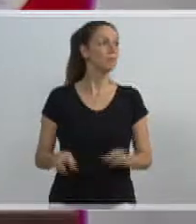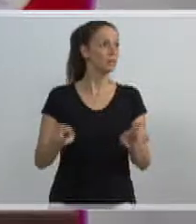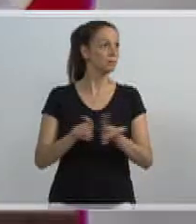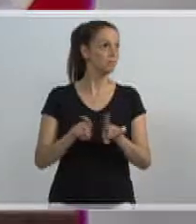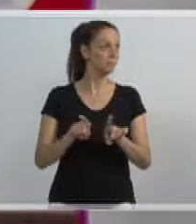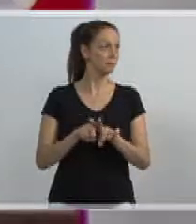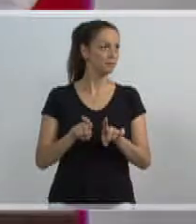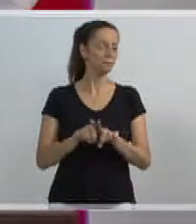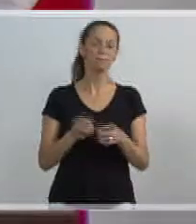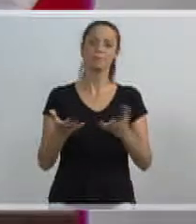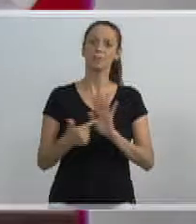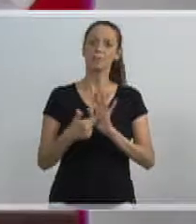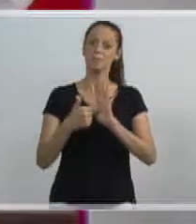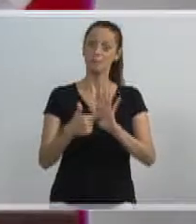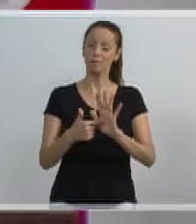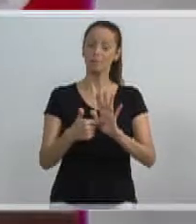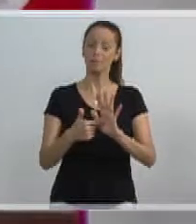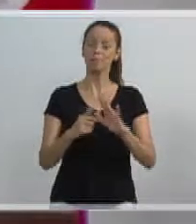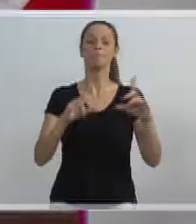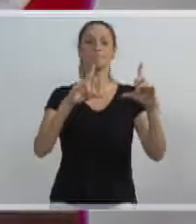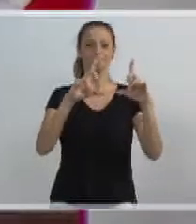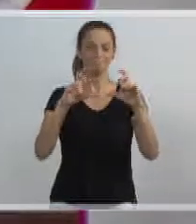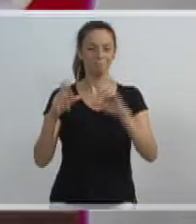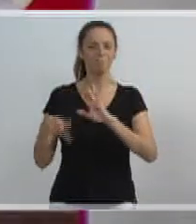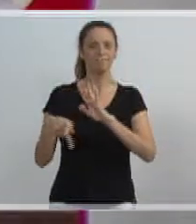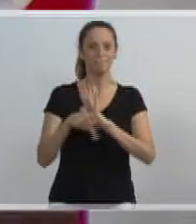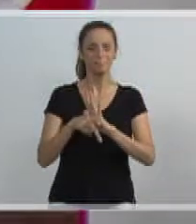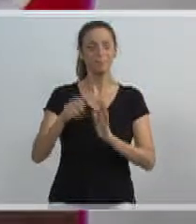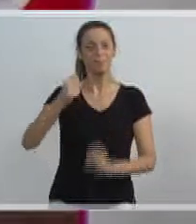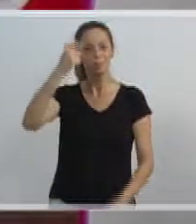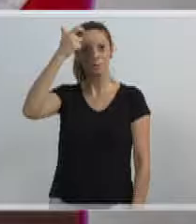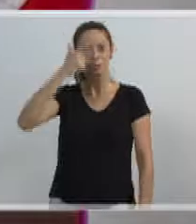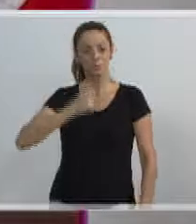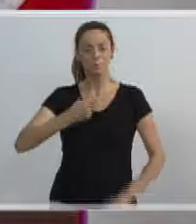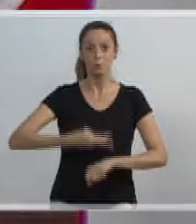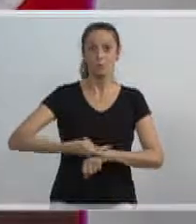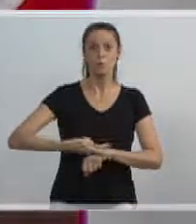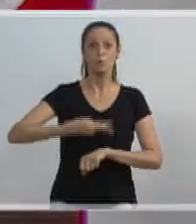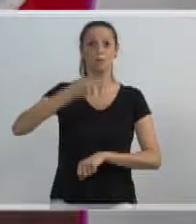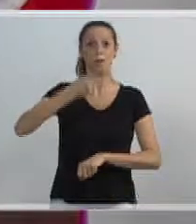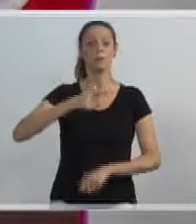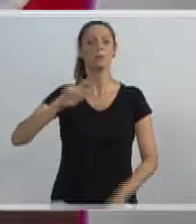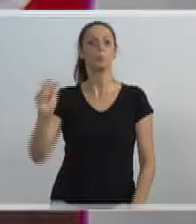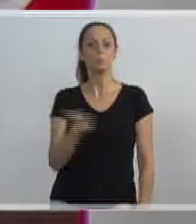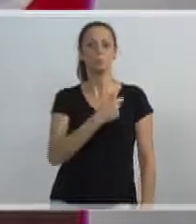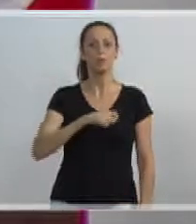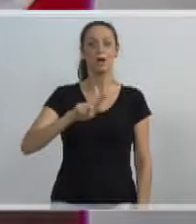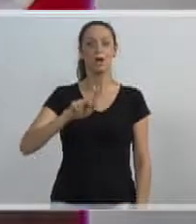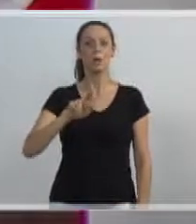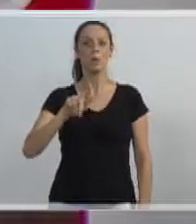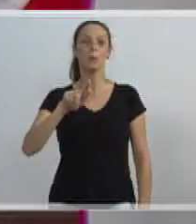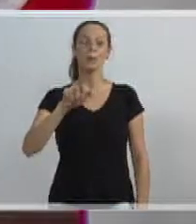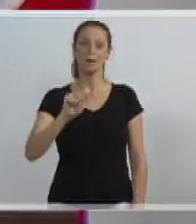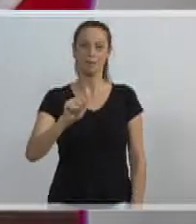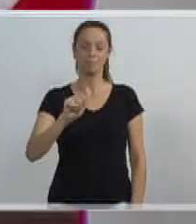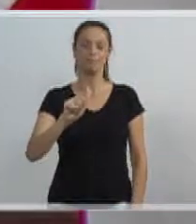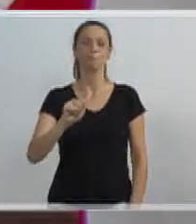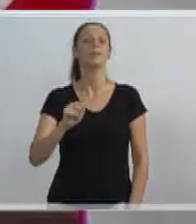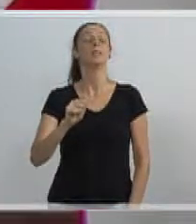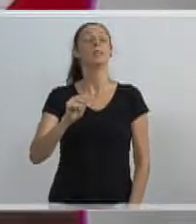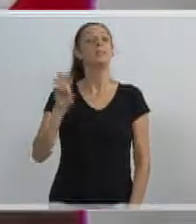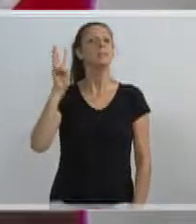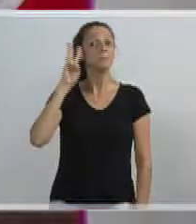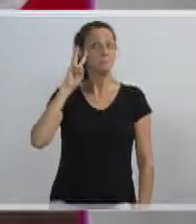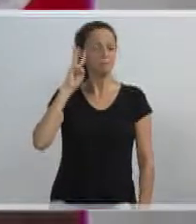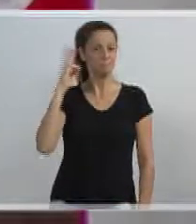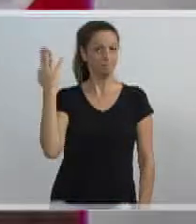gostaria que mostrasse as imagens ali dos atletas, troféu Guga Kirten. Para vocês fazerem ideia, ocorreu na noite desta terça-feira, dia